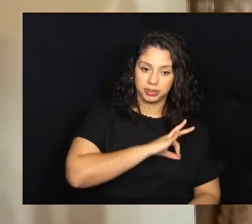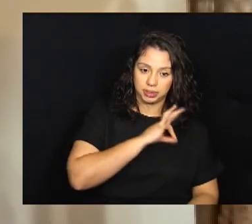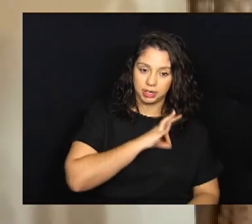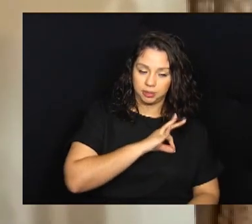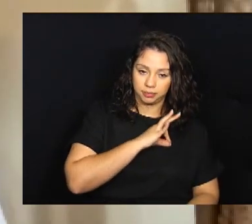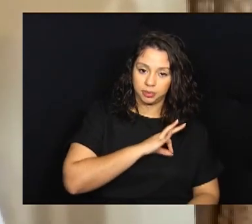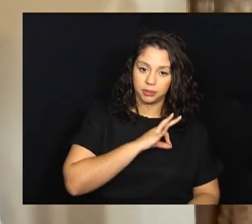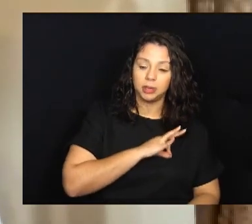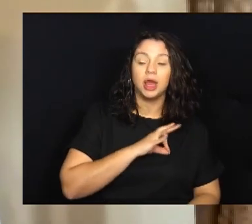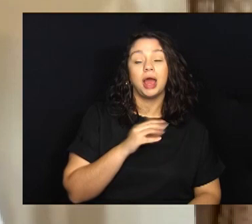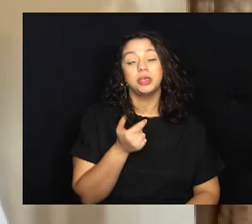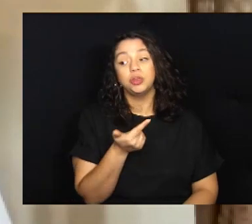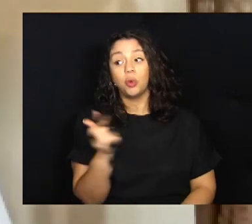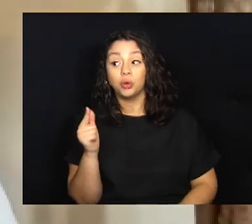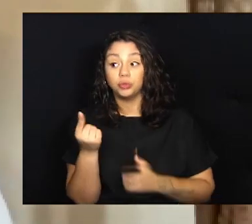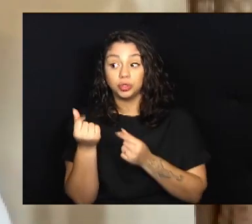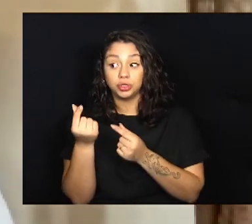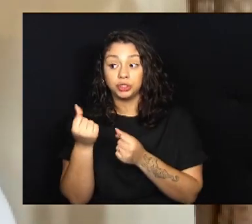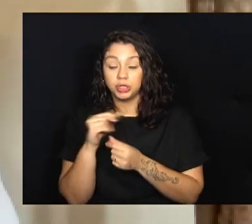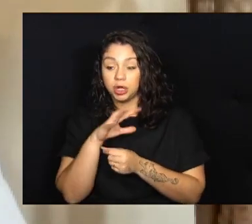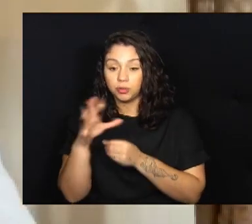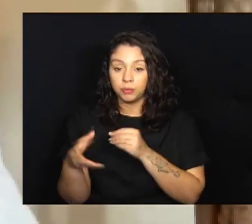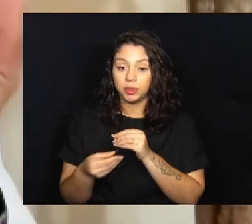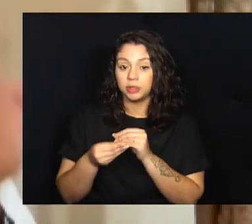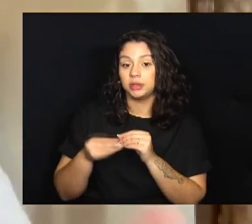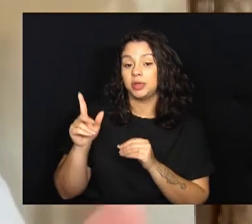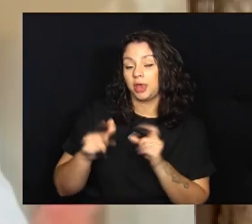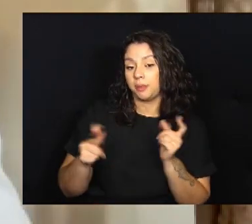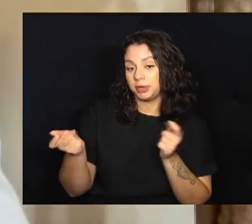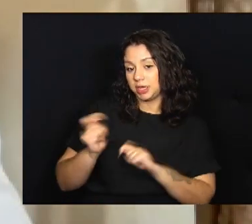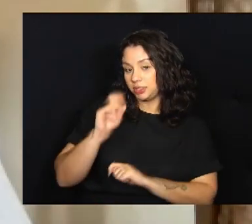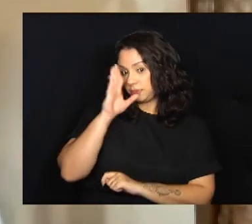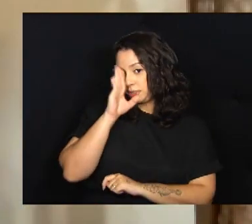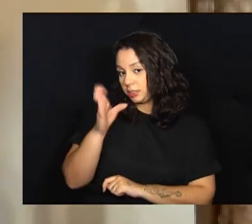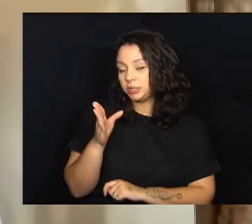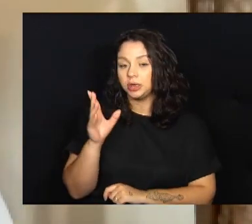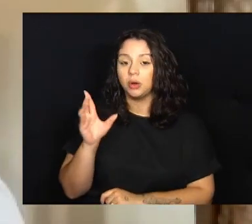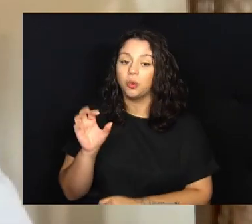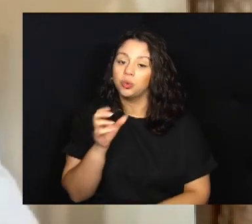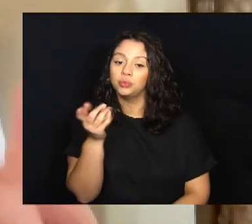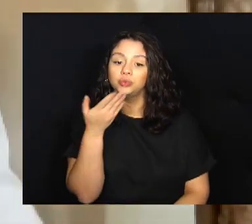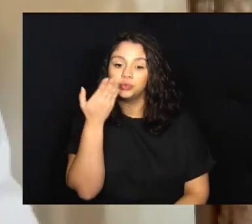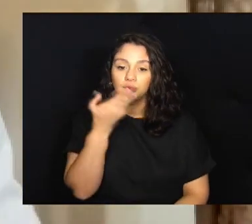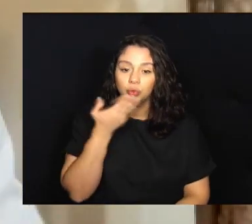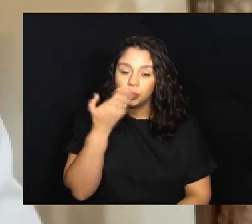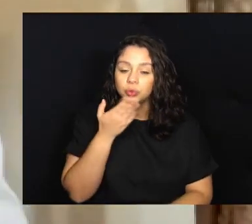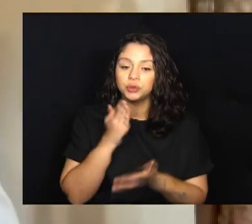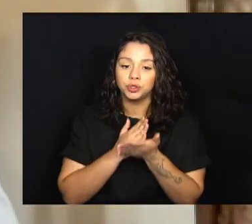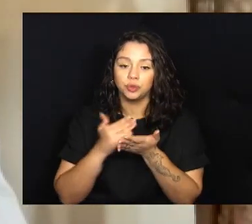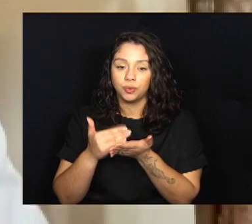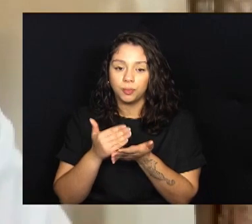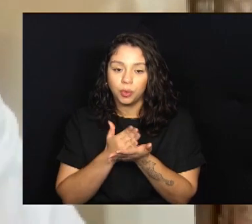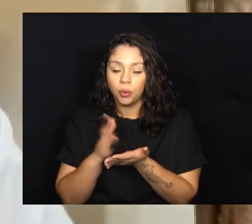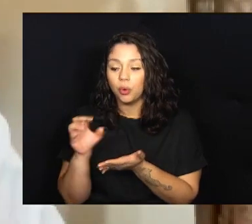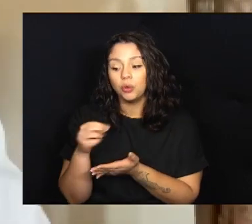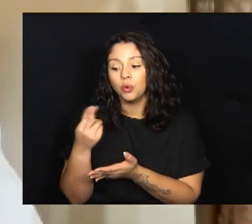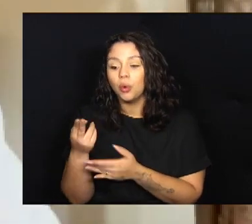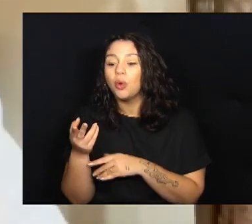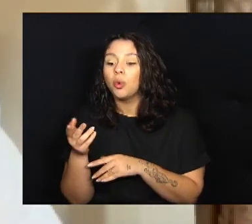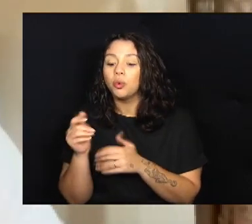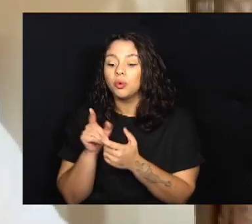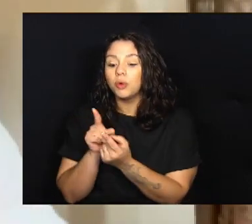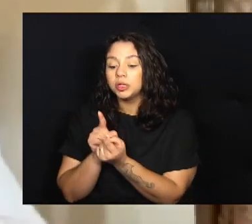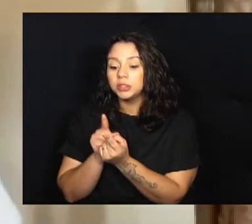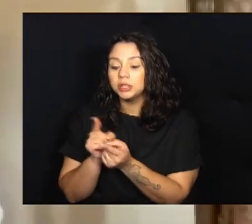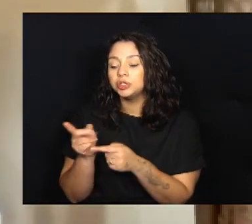gerar extra, com o seu talento principalmente, às vezes você pode fazer aí um doce, um bolo, ou uma consultoria, ou um